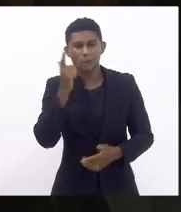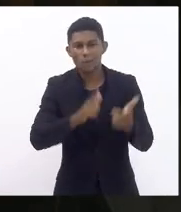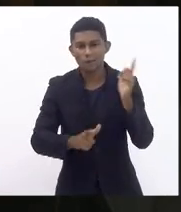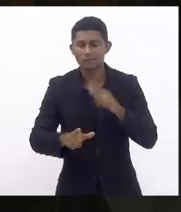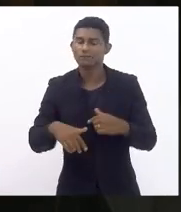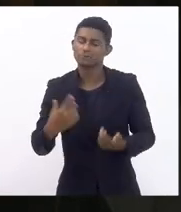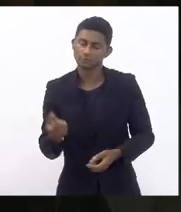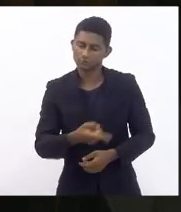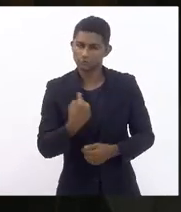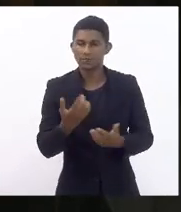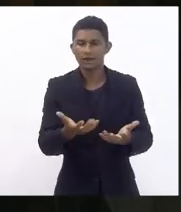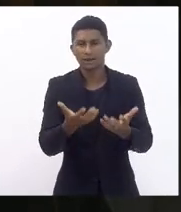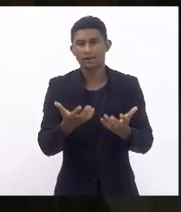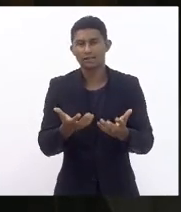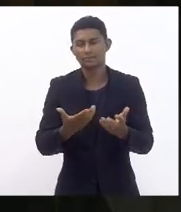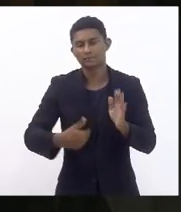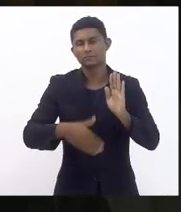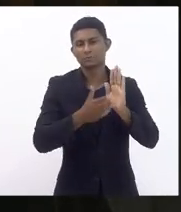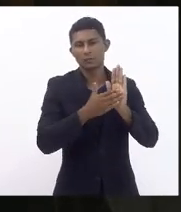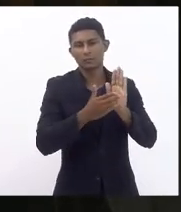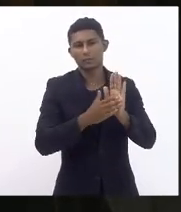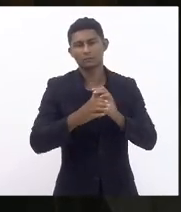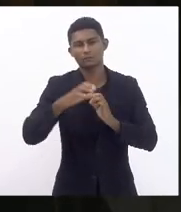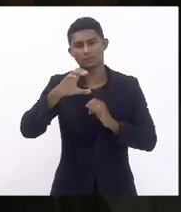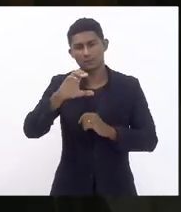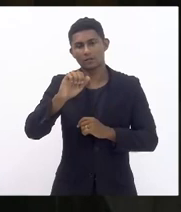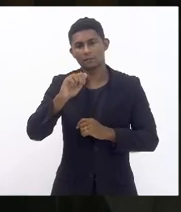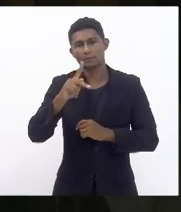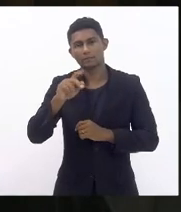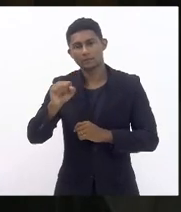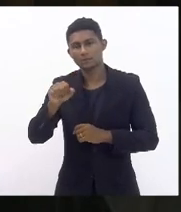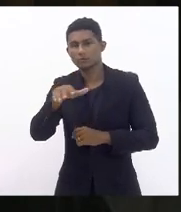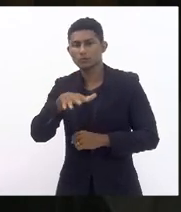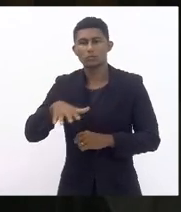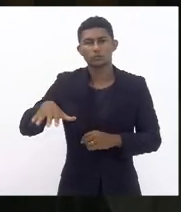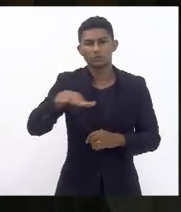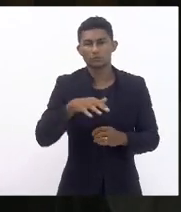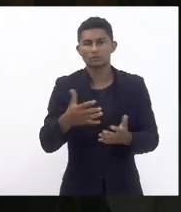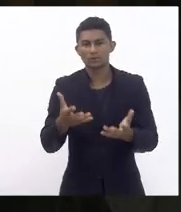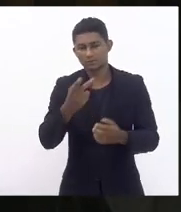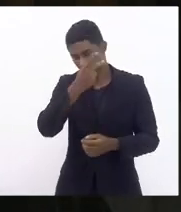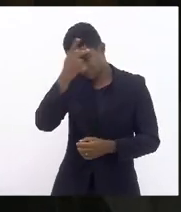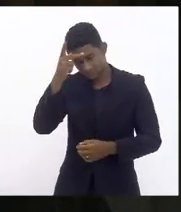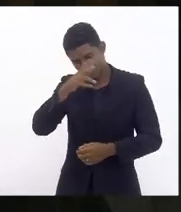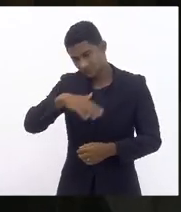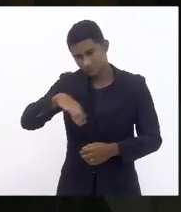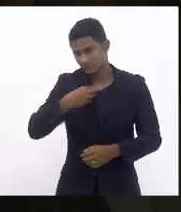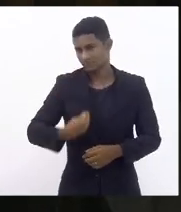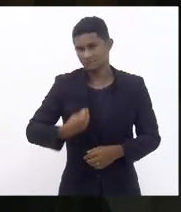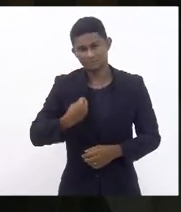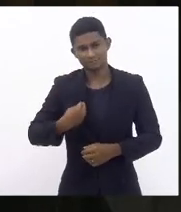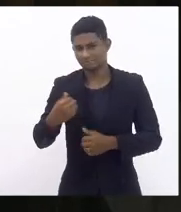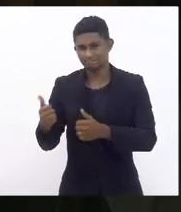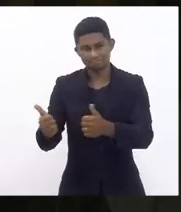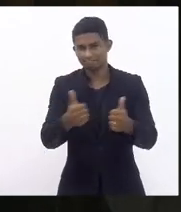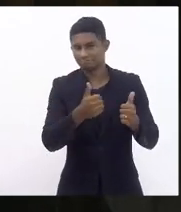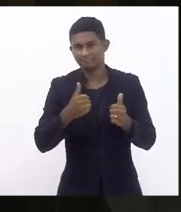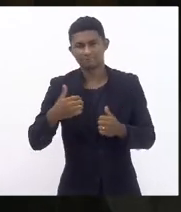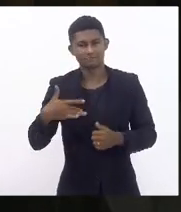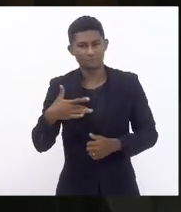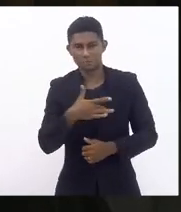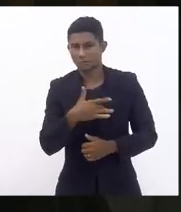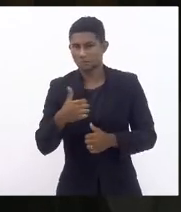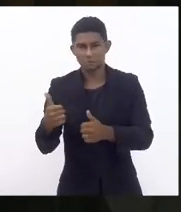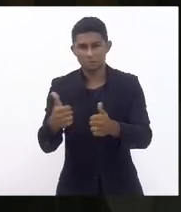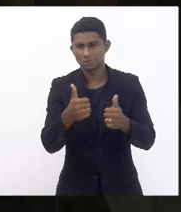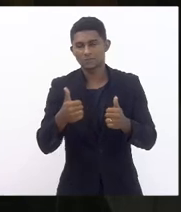quer. Essa é a proposta dos CAPS, é garantir que as pessoas vivam bem, vivam com saúde, né, consigam ter seus direitos, consigam